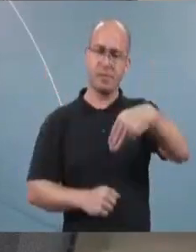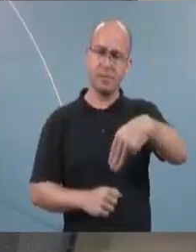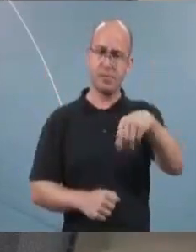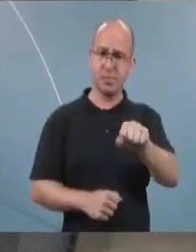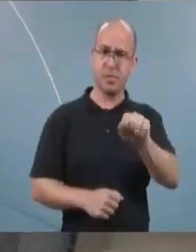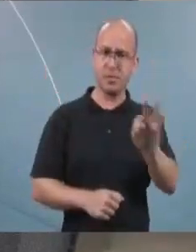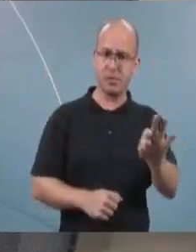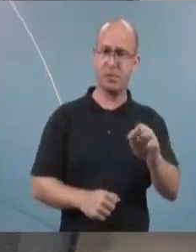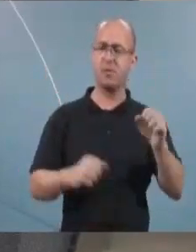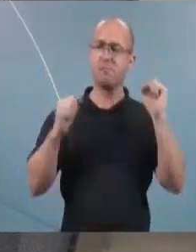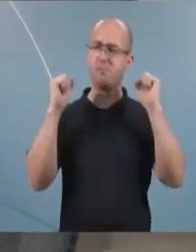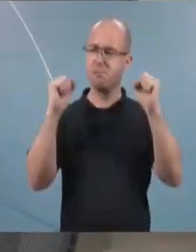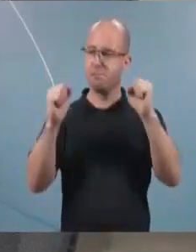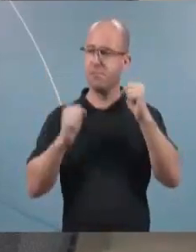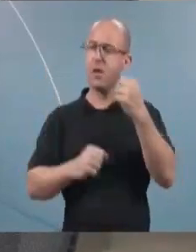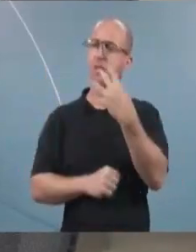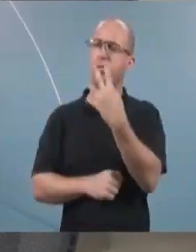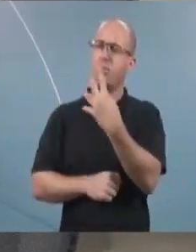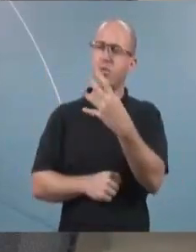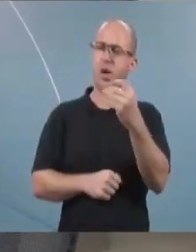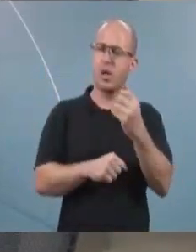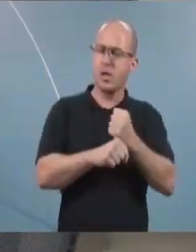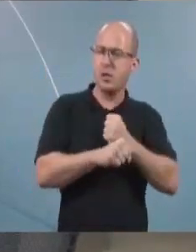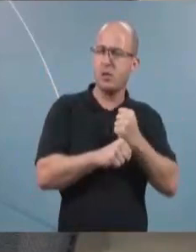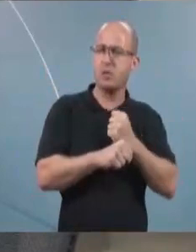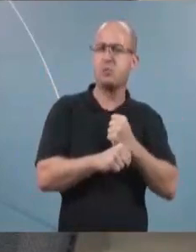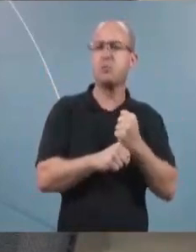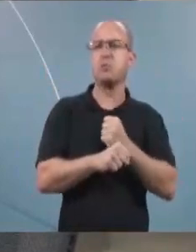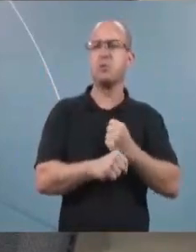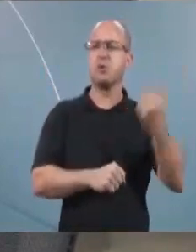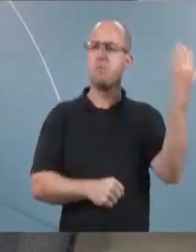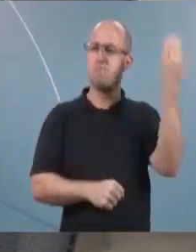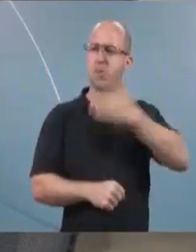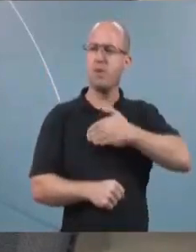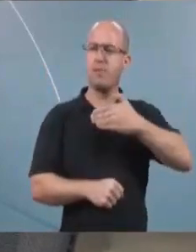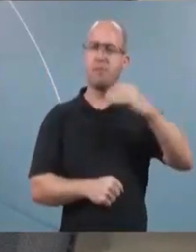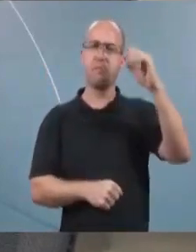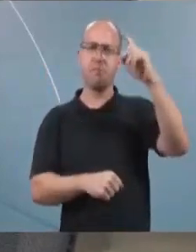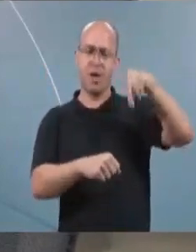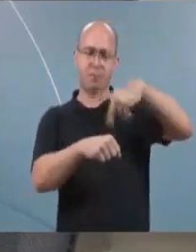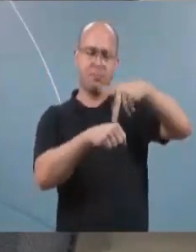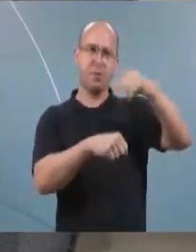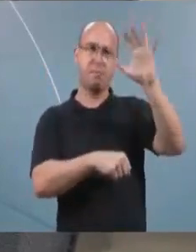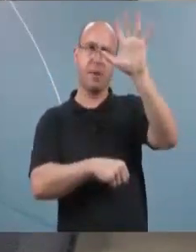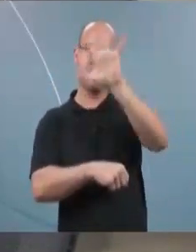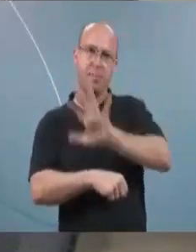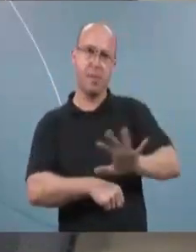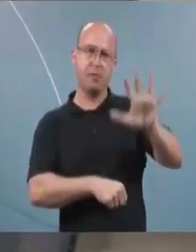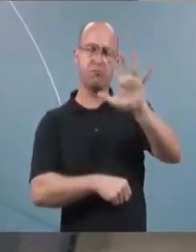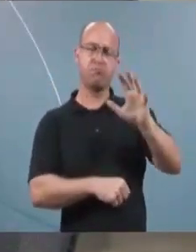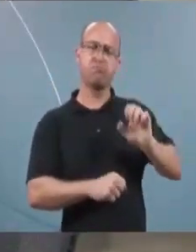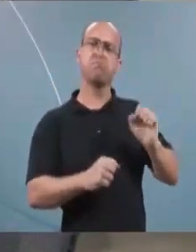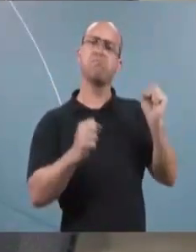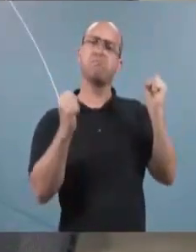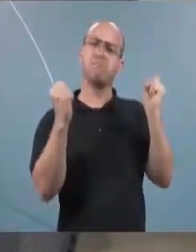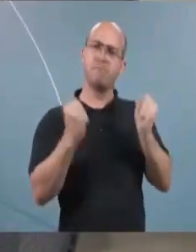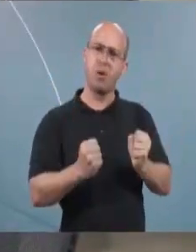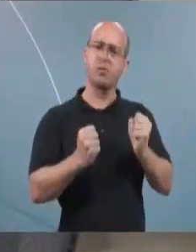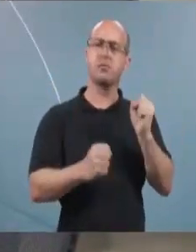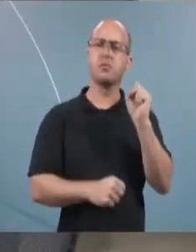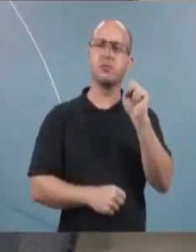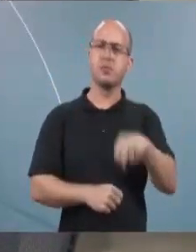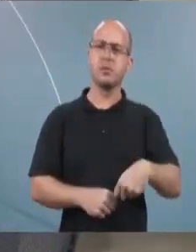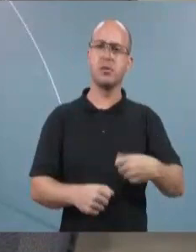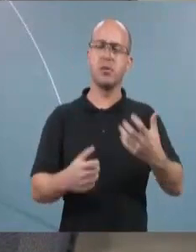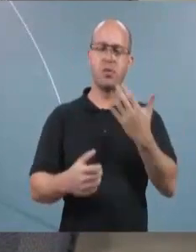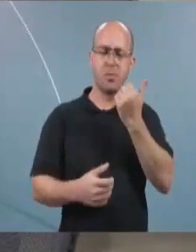Terra Viva os seus 40 anos que tem provado para esse país que é possível produzir alimento